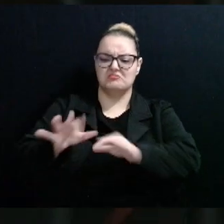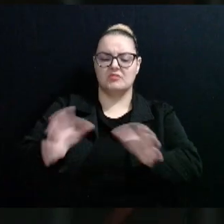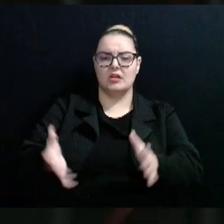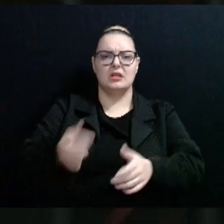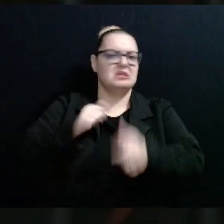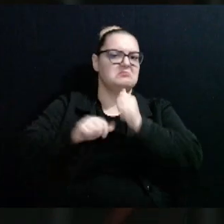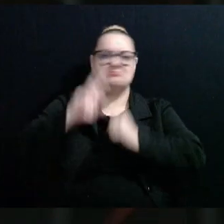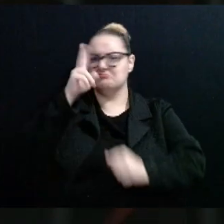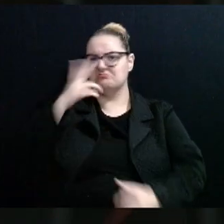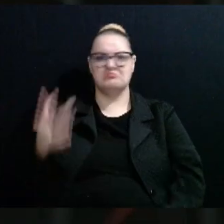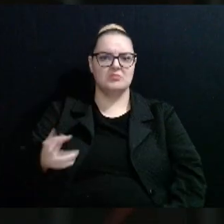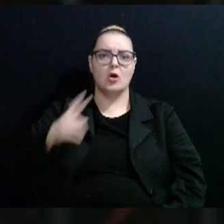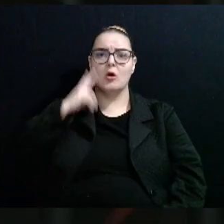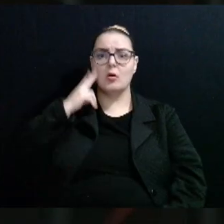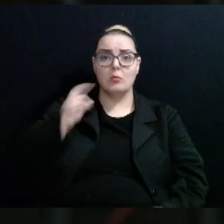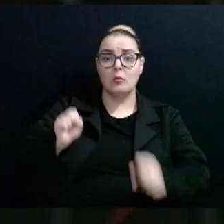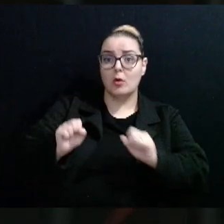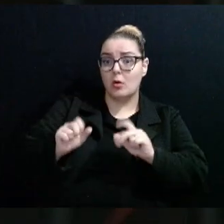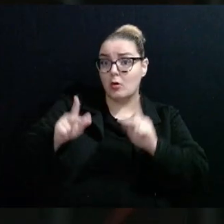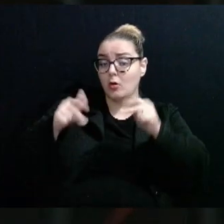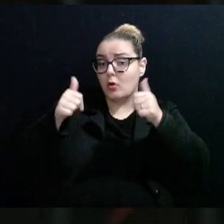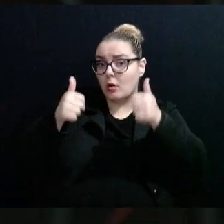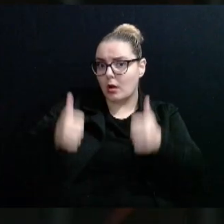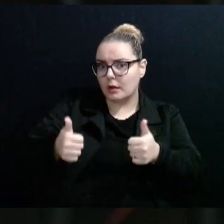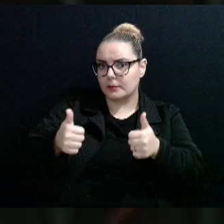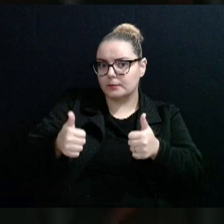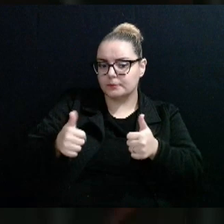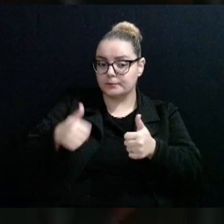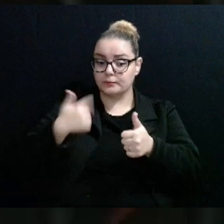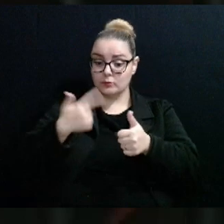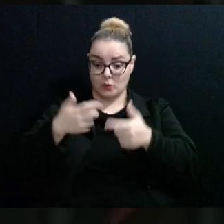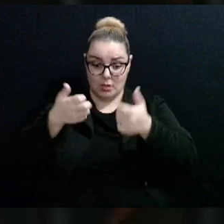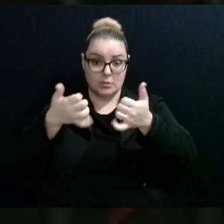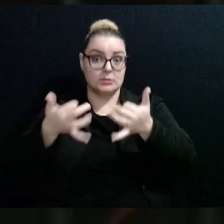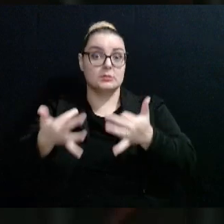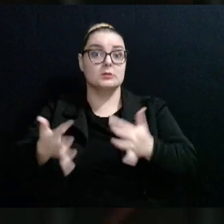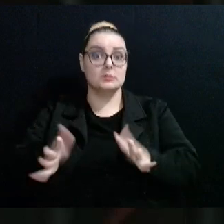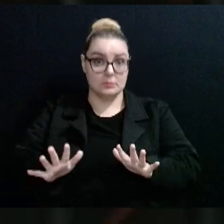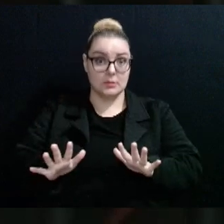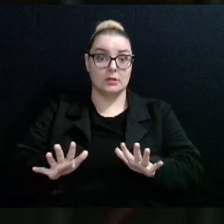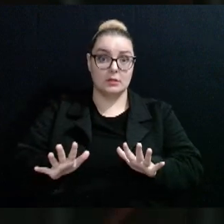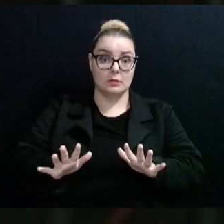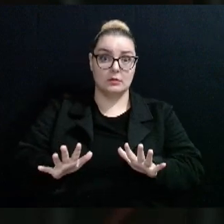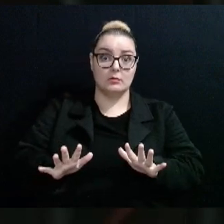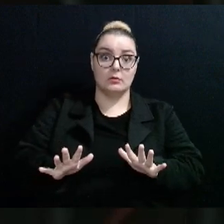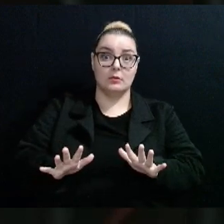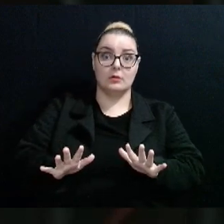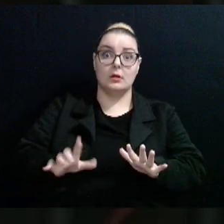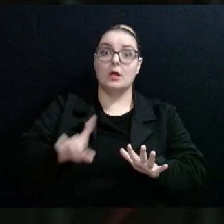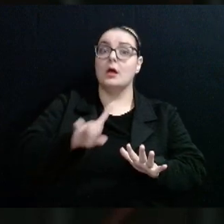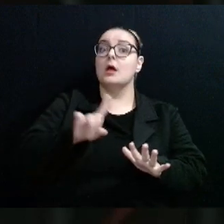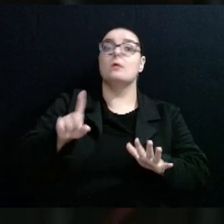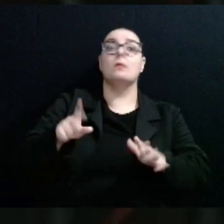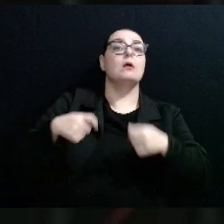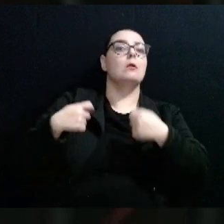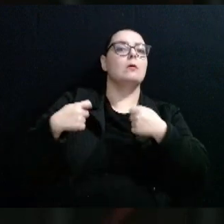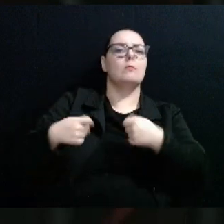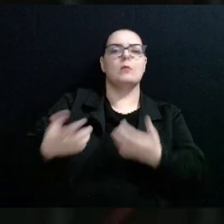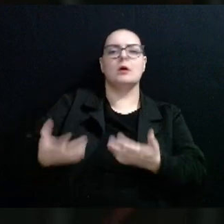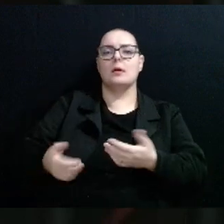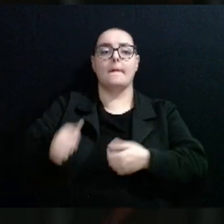vinho, tudo bem. A gente está aqui explicando que você não precisa, de repente, beber